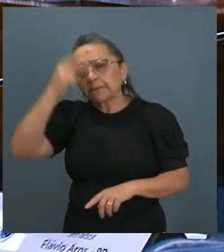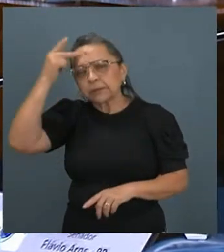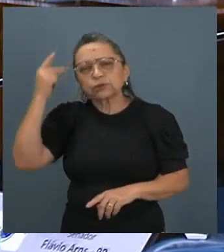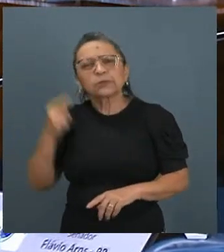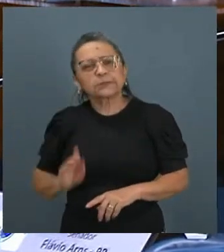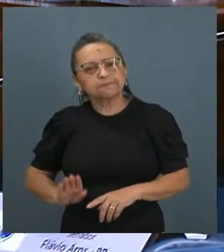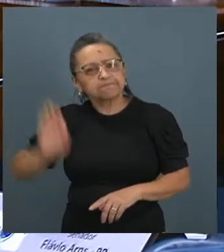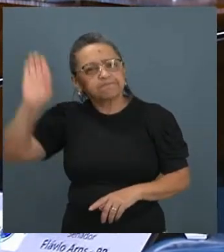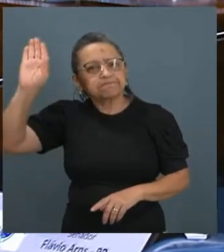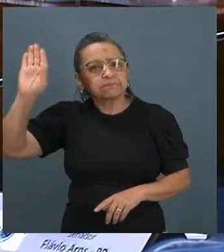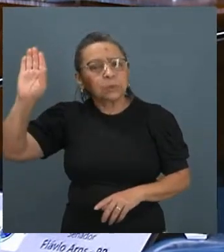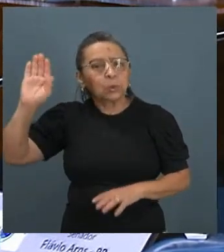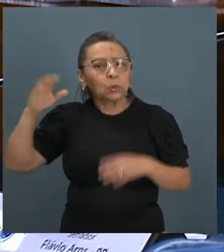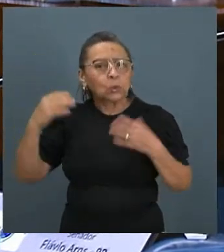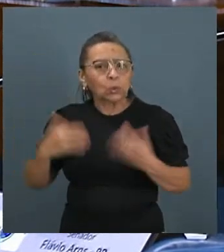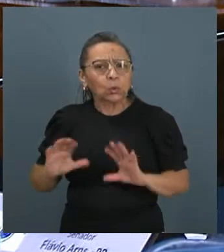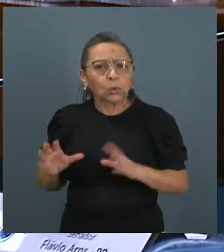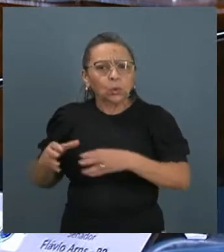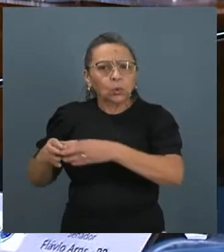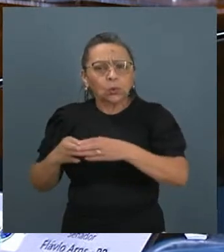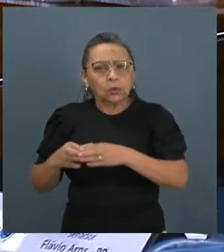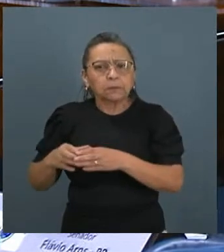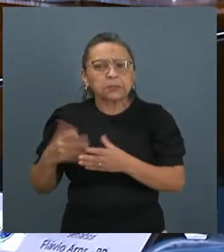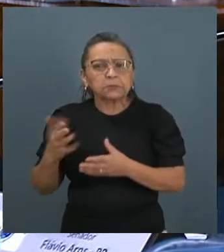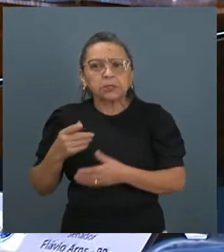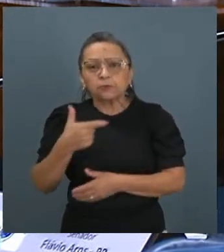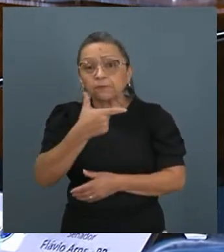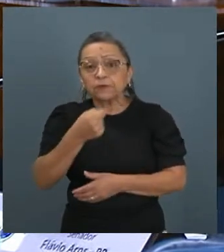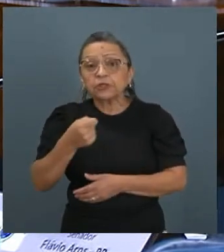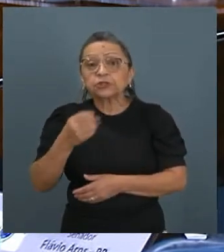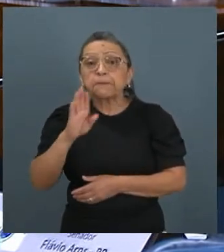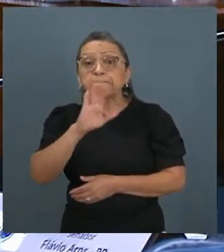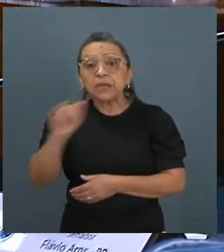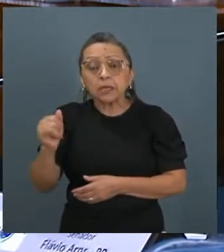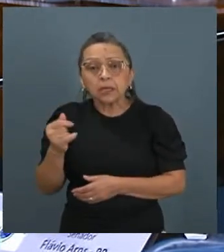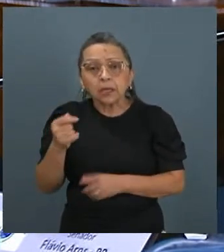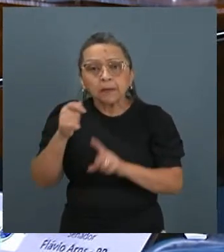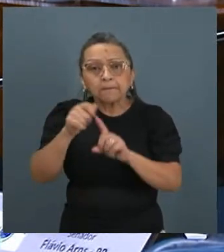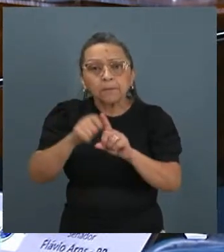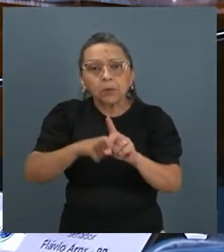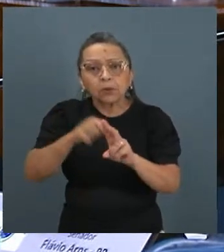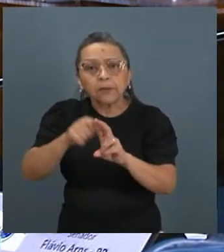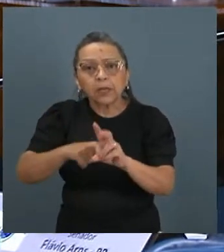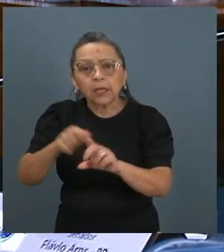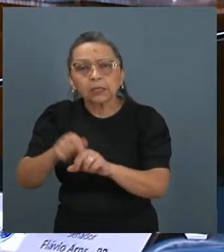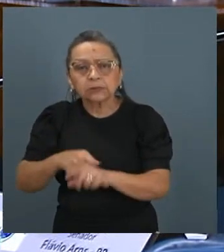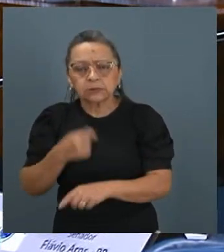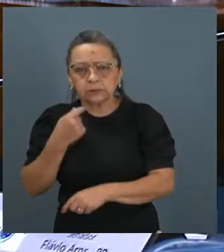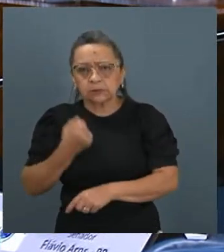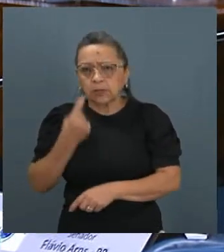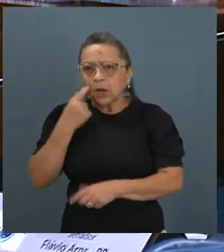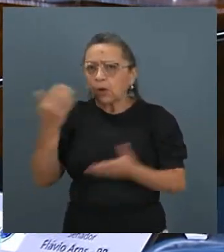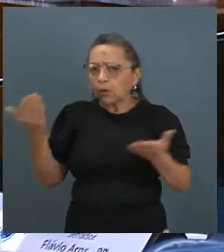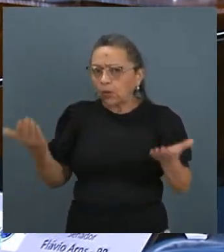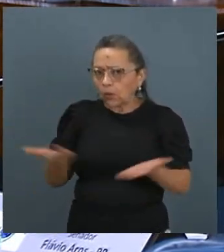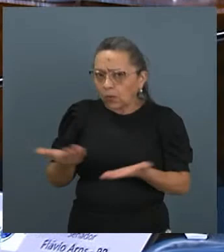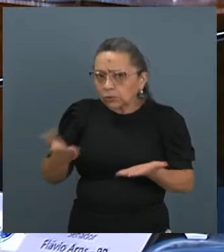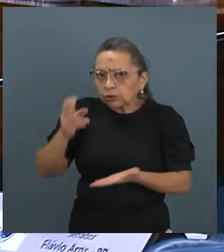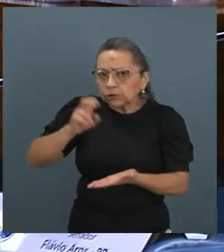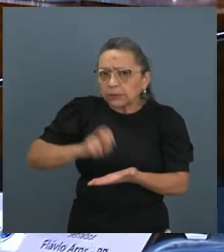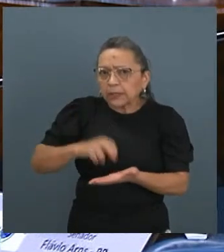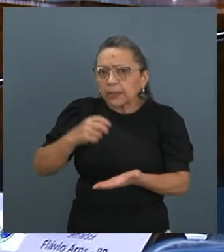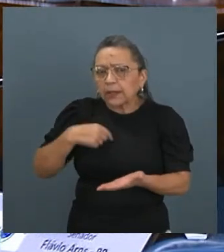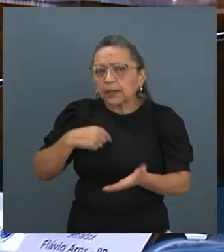apontam um lucro de 20 bilhões por mês das bets. Hoje de manhã ainda discutíamos